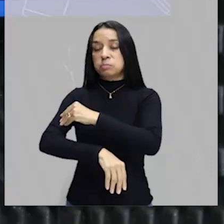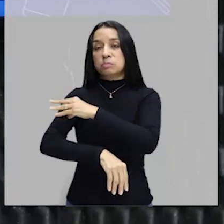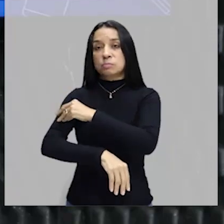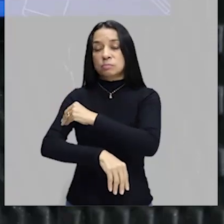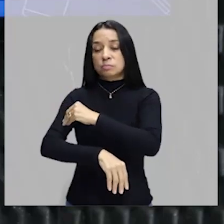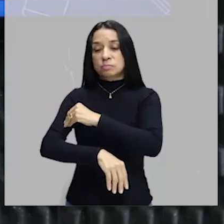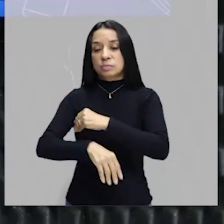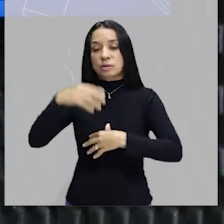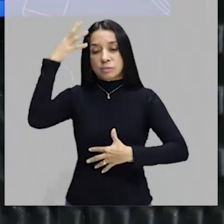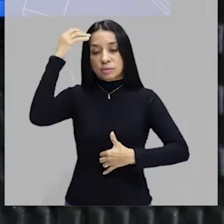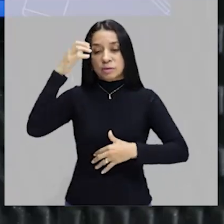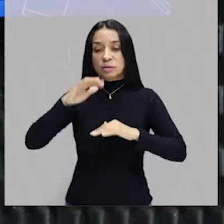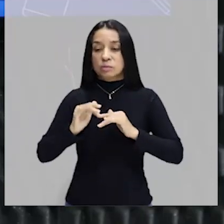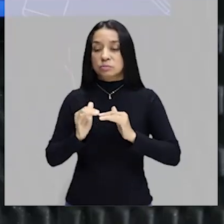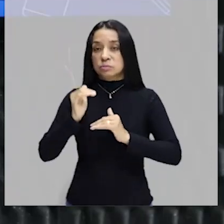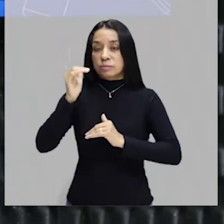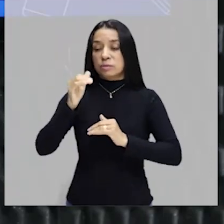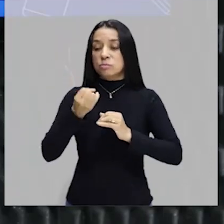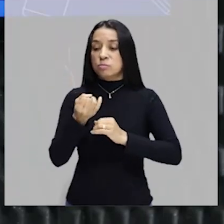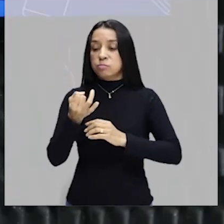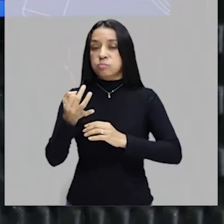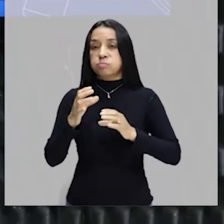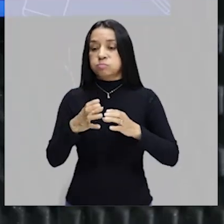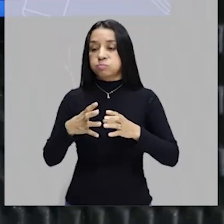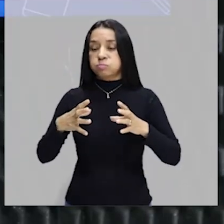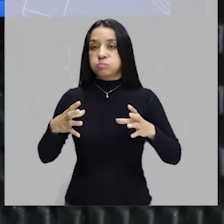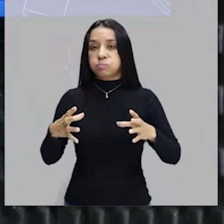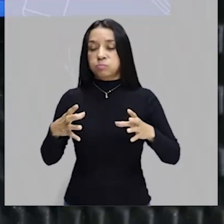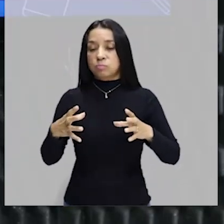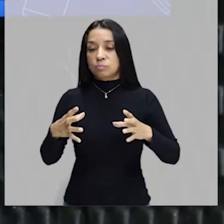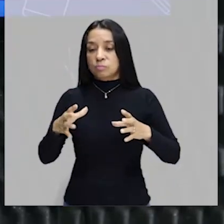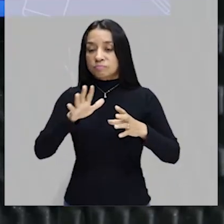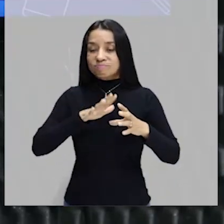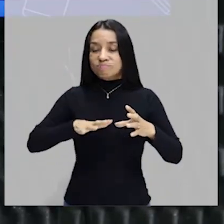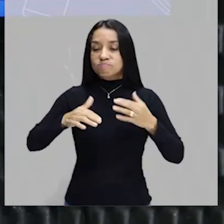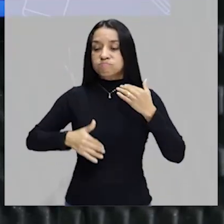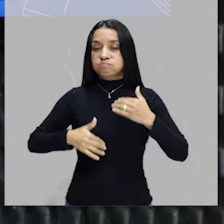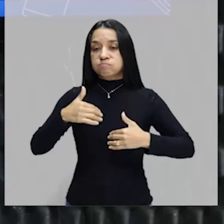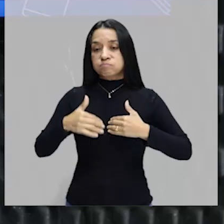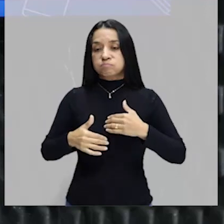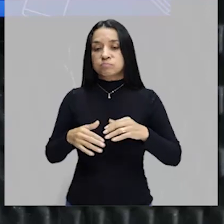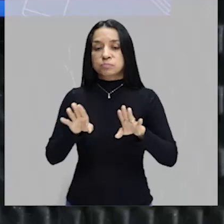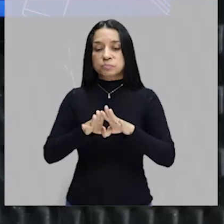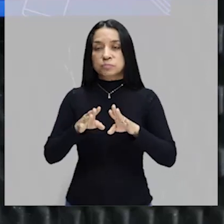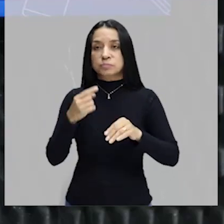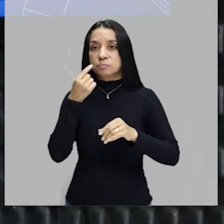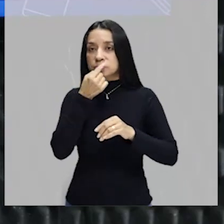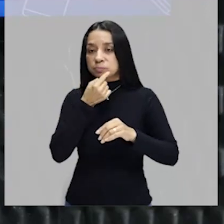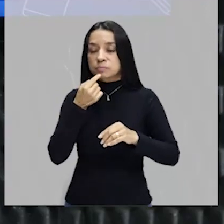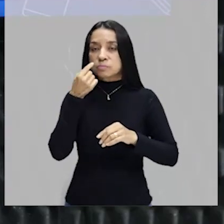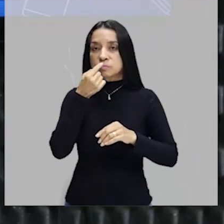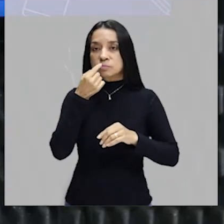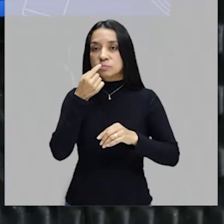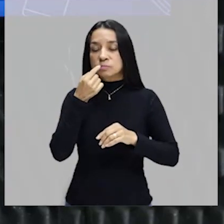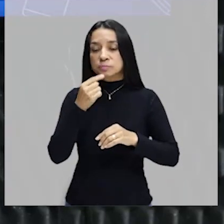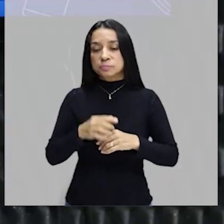em macacos é maior a quantidade de pelos em determinadas áreas do corpo. E a dentição também, tá?